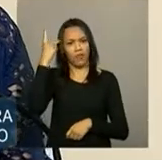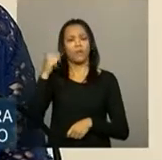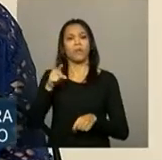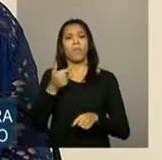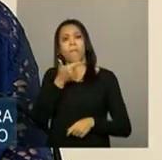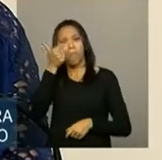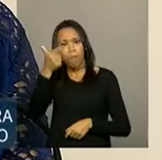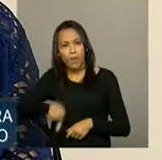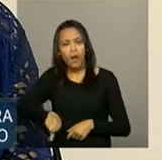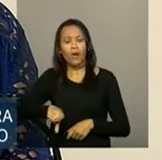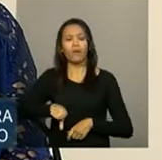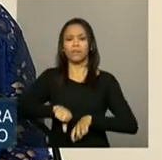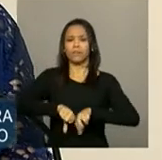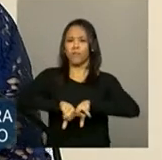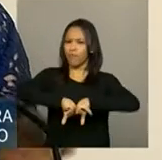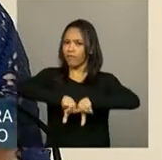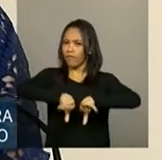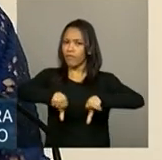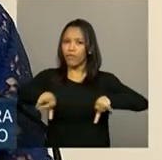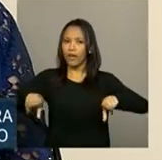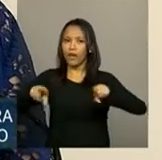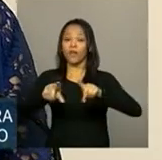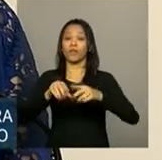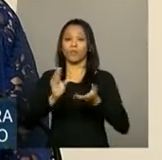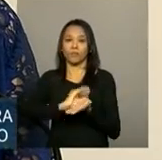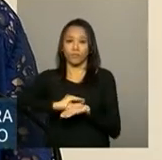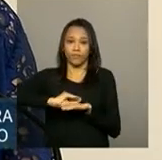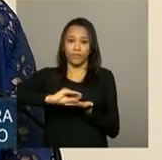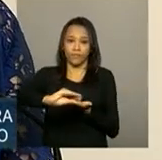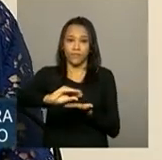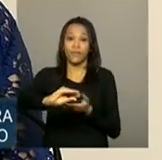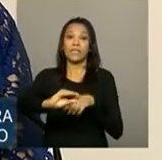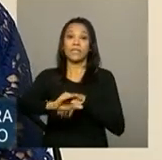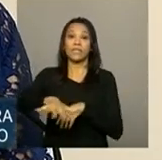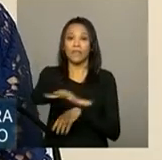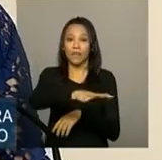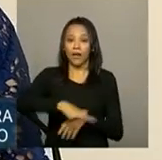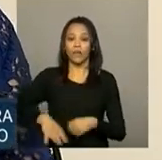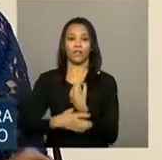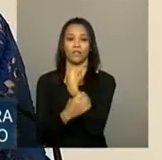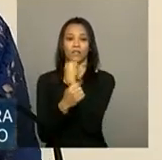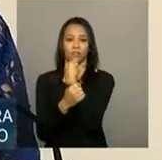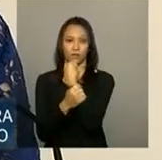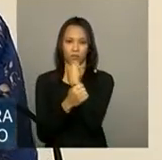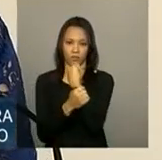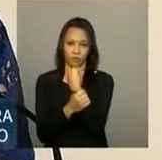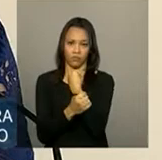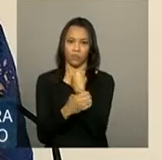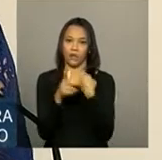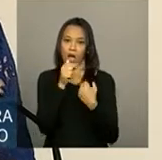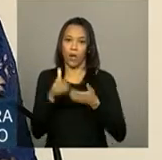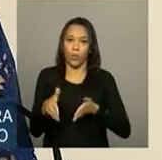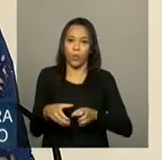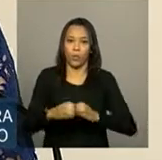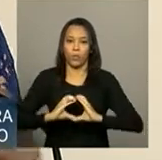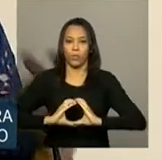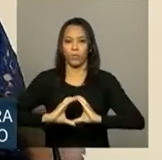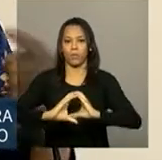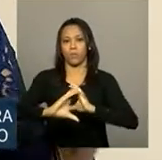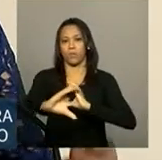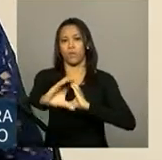conjunto de investimentos na área da segurança hídrica e nós pretendemos